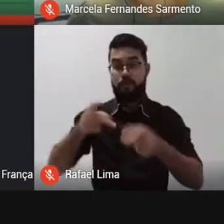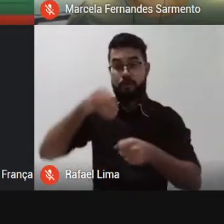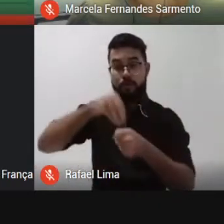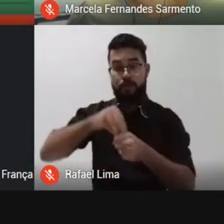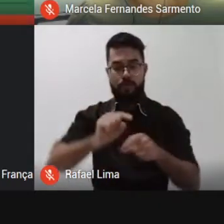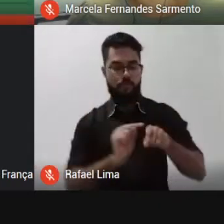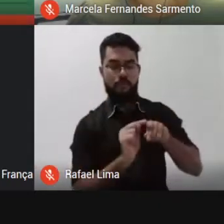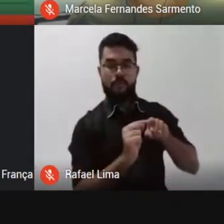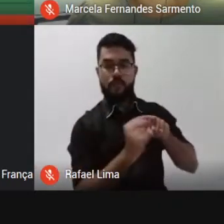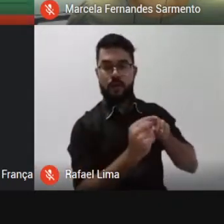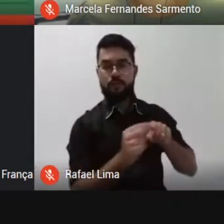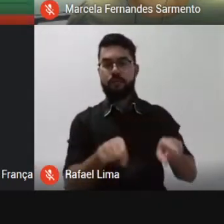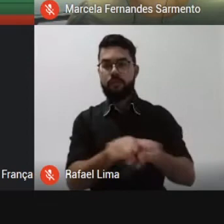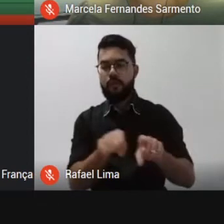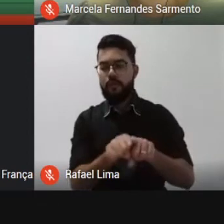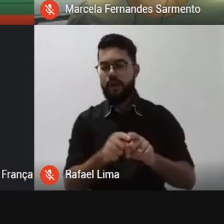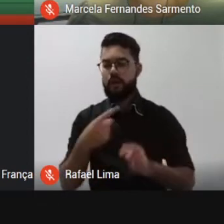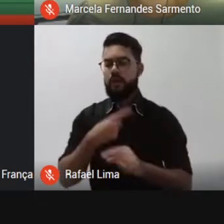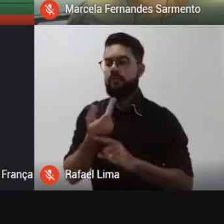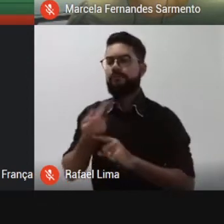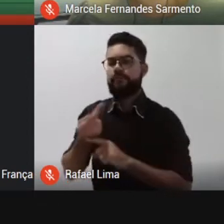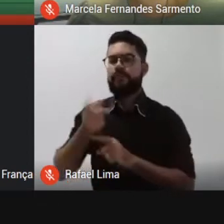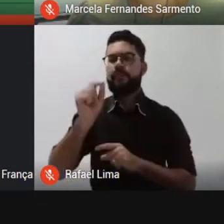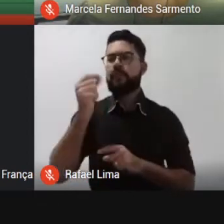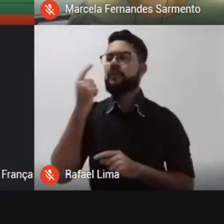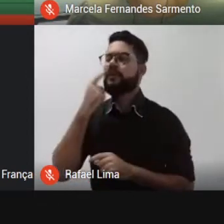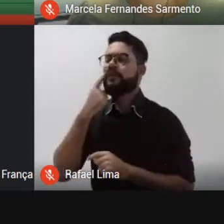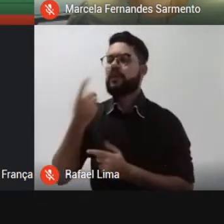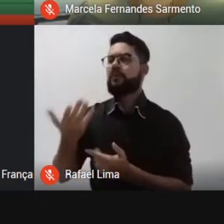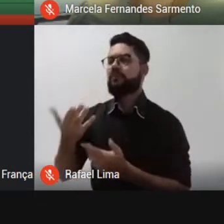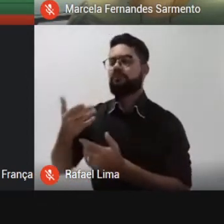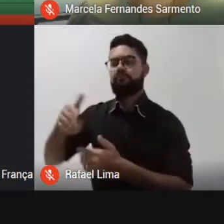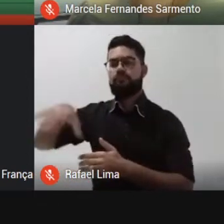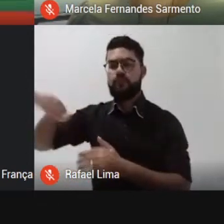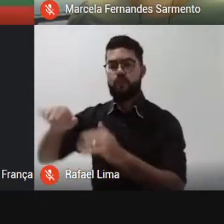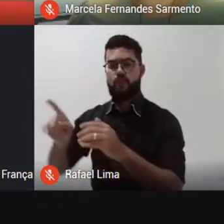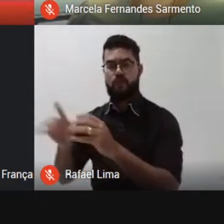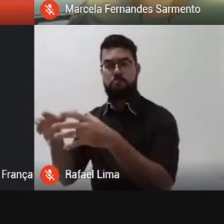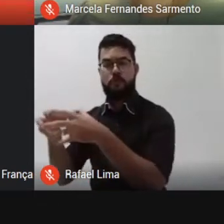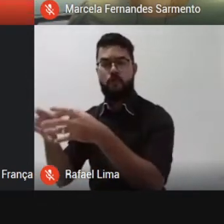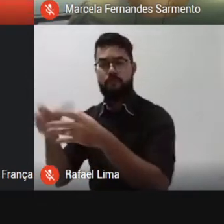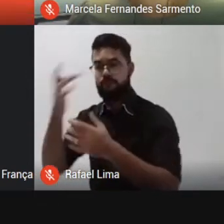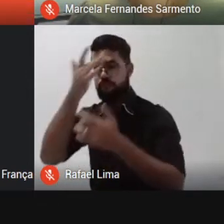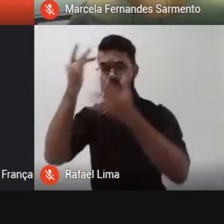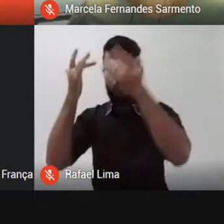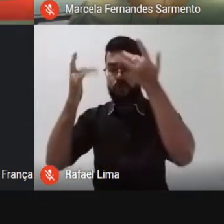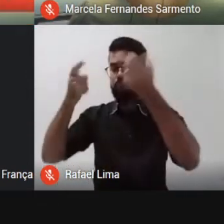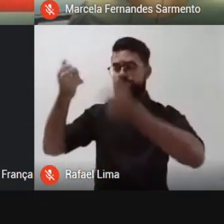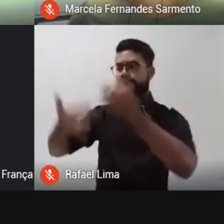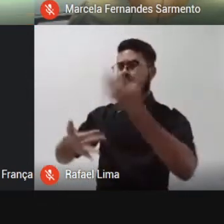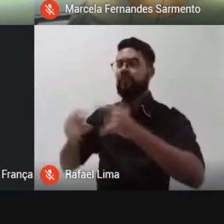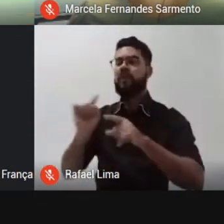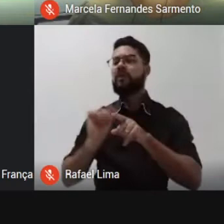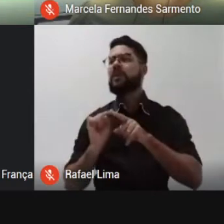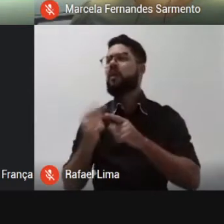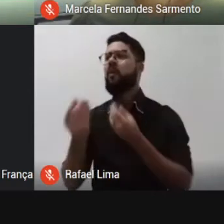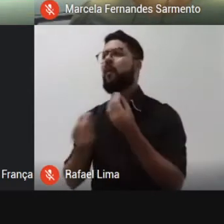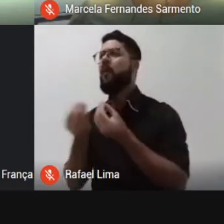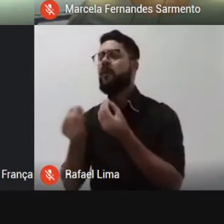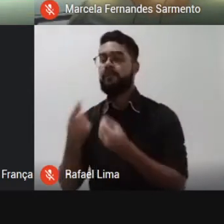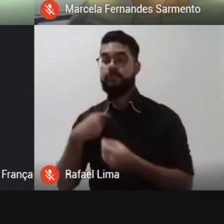da parte dela, saber as necessidades, o que elas esperavam desses espaços, para a gente poder realmente